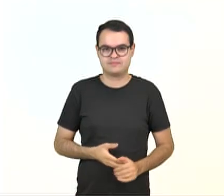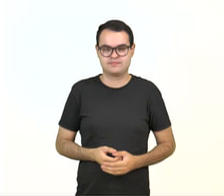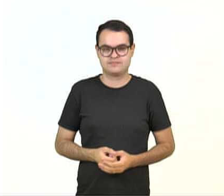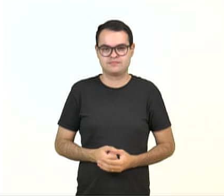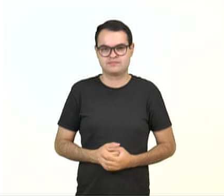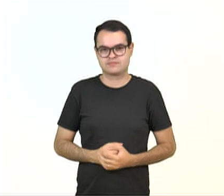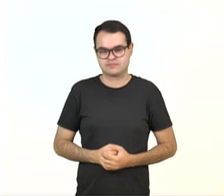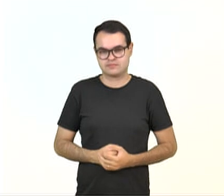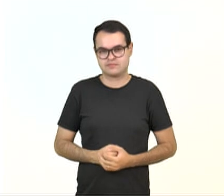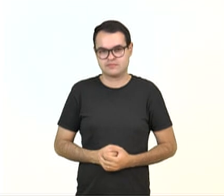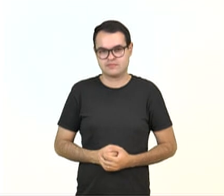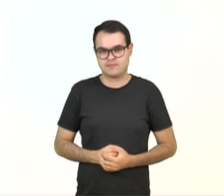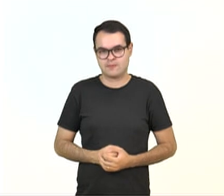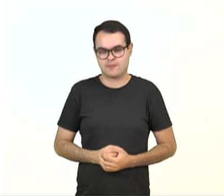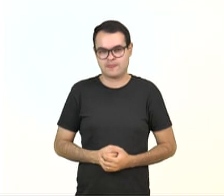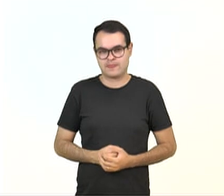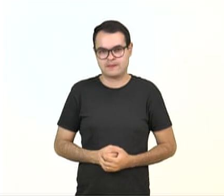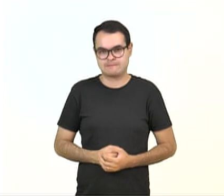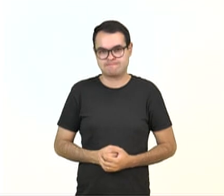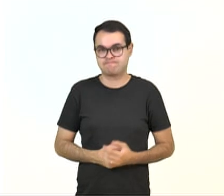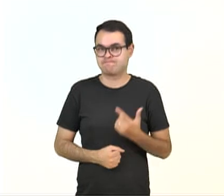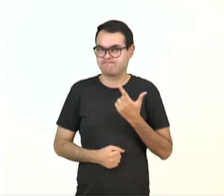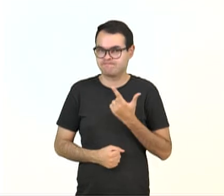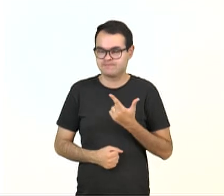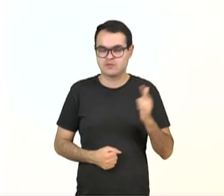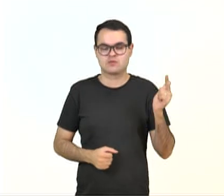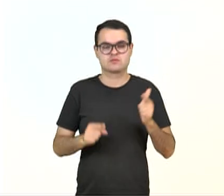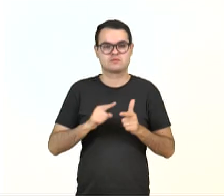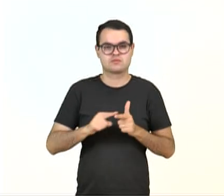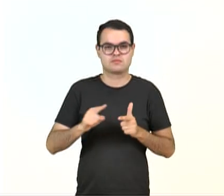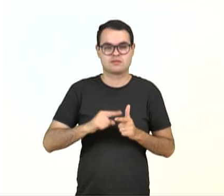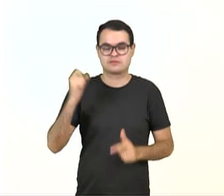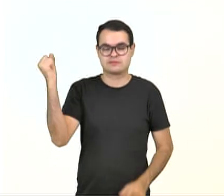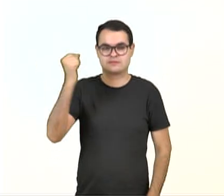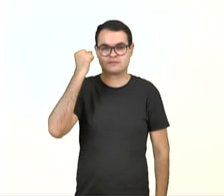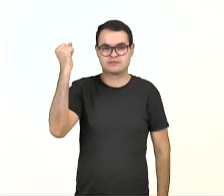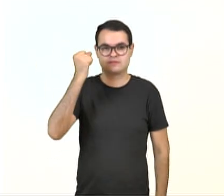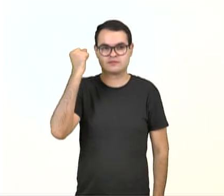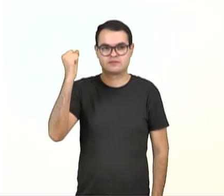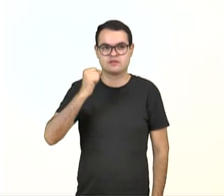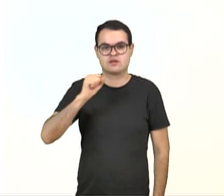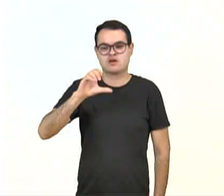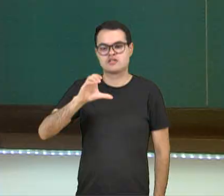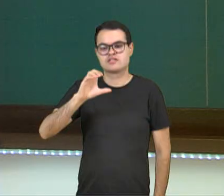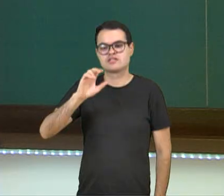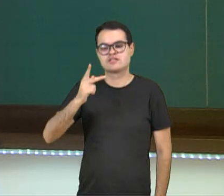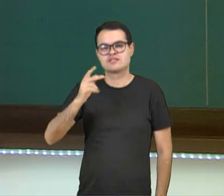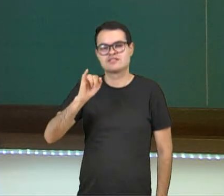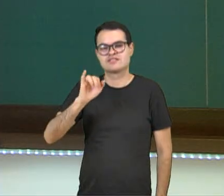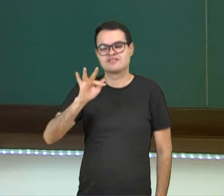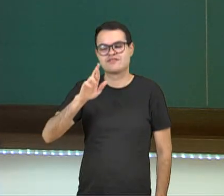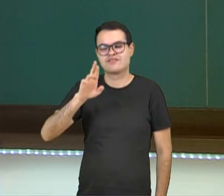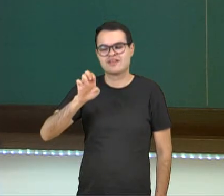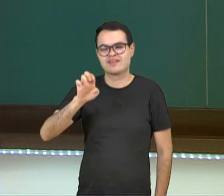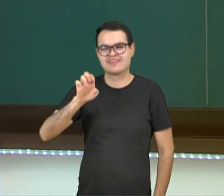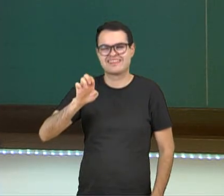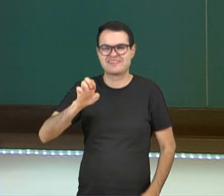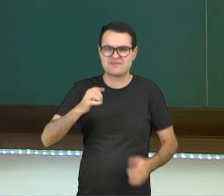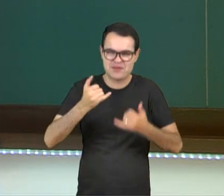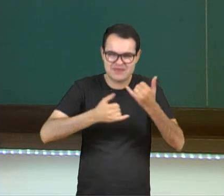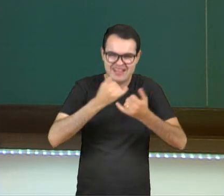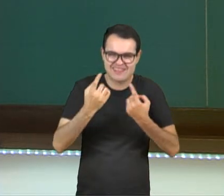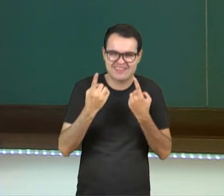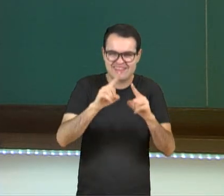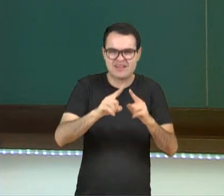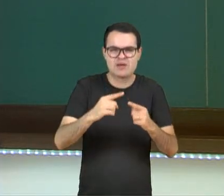Um outro conflito existente, terrível também, é aqui no chifre da África. Eu até brinquei com vocês, a África tem chifre? Por que